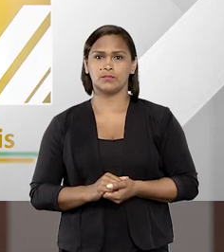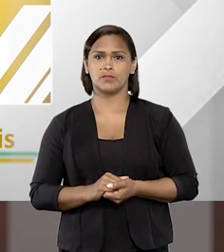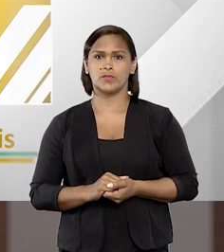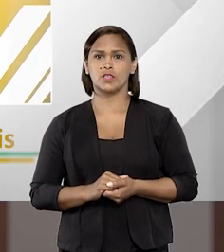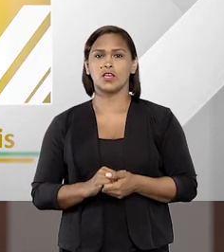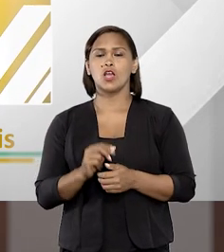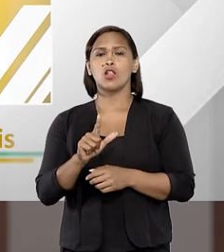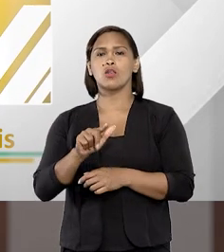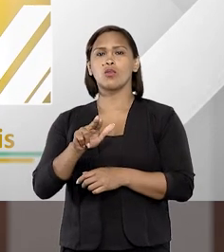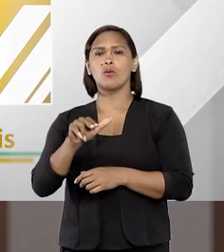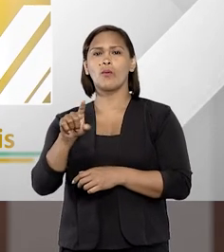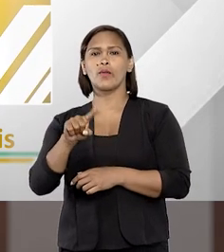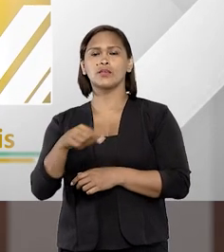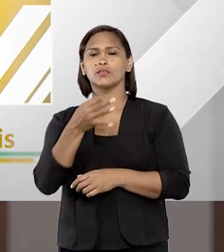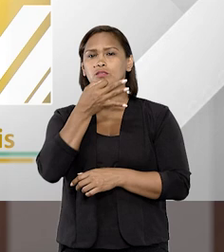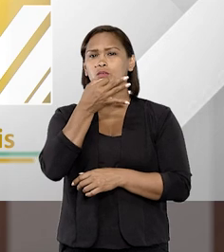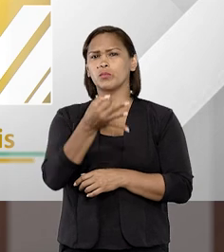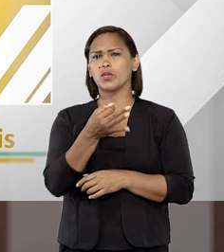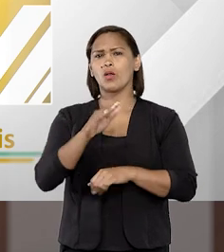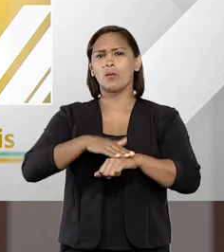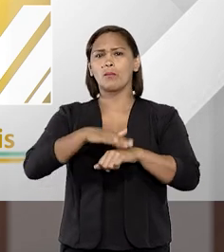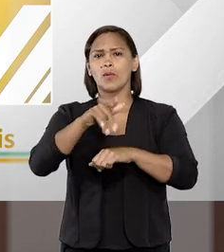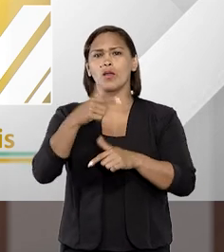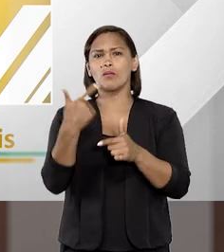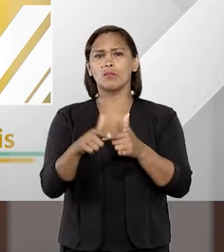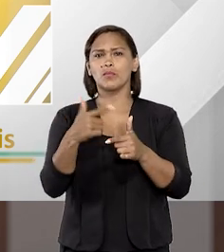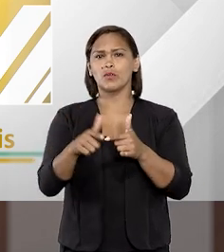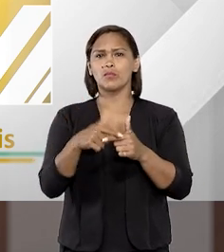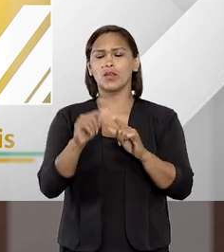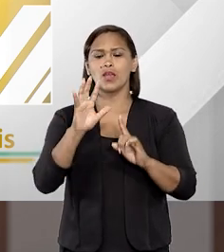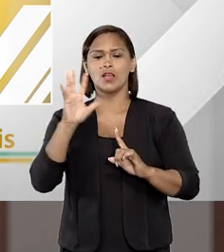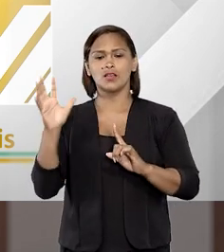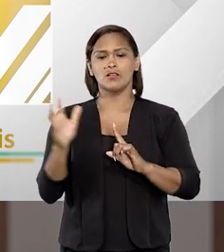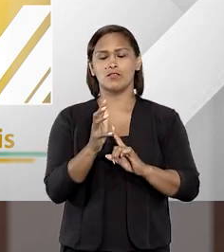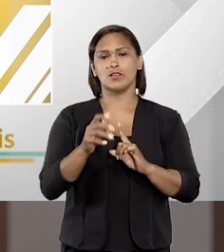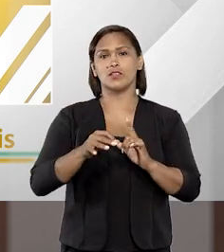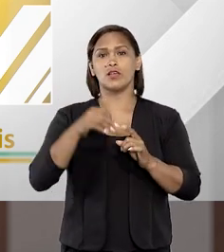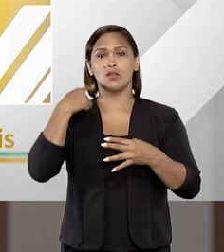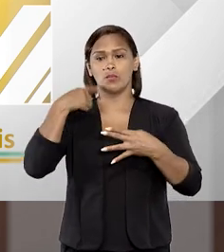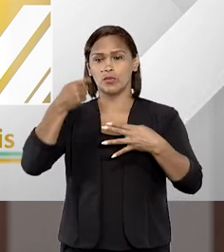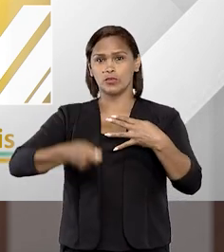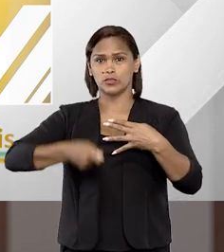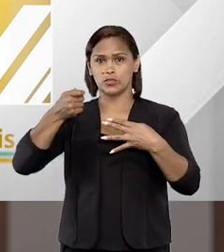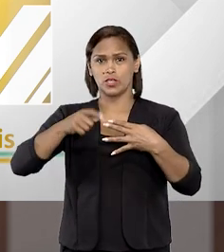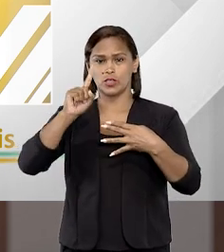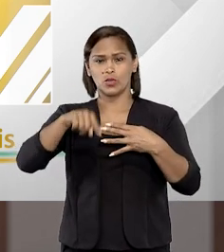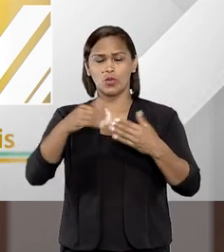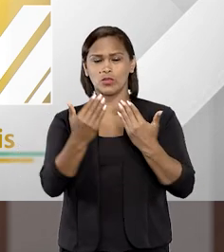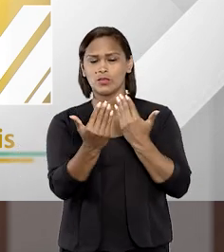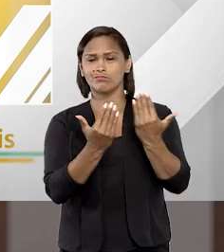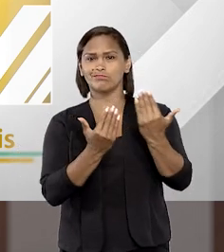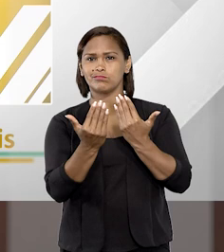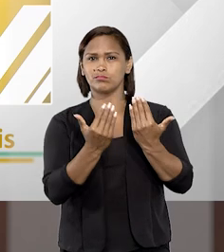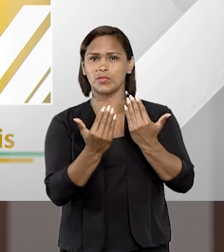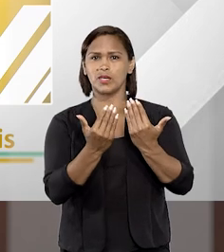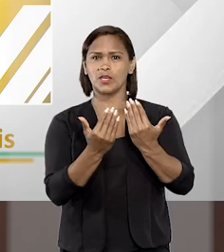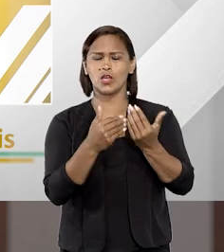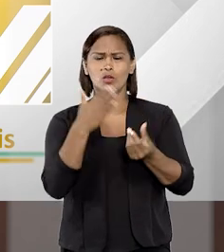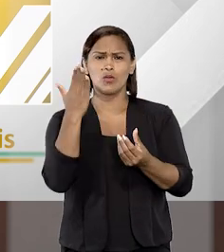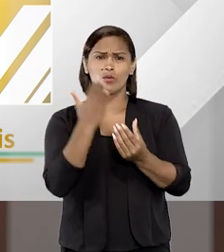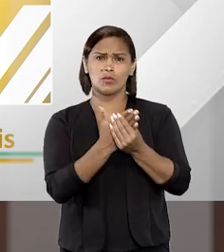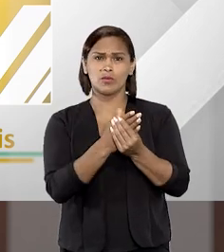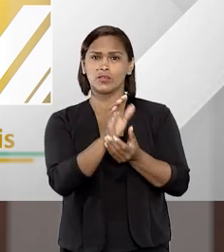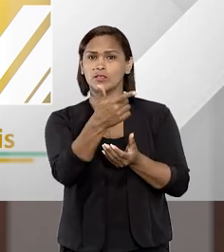Doutora Freddie na sua opinião Qual o maior problema a ser enfrentado pelo jogador quando ele se depara com algum